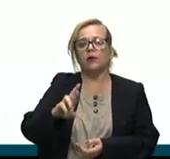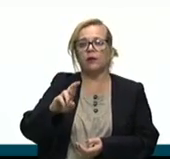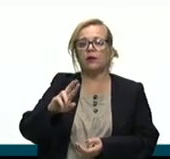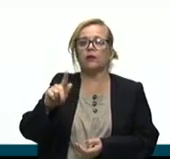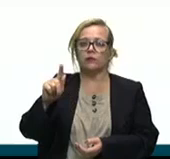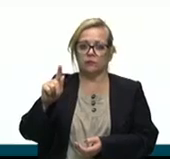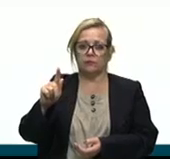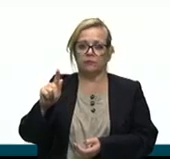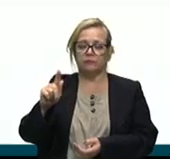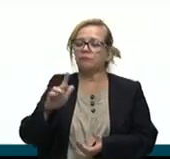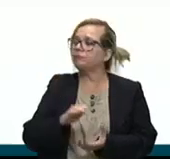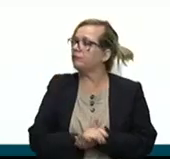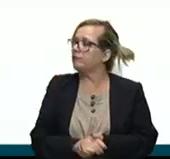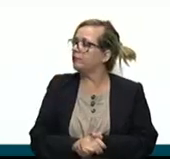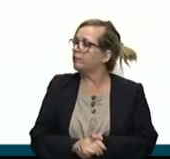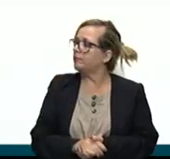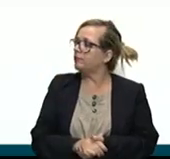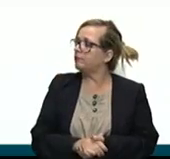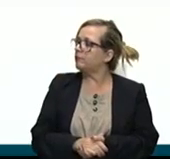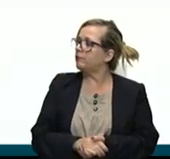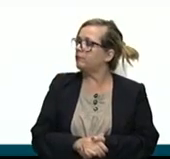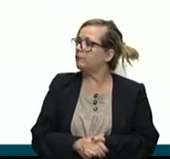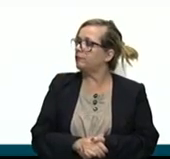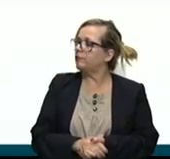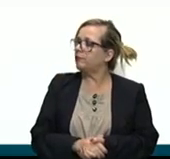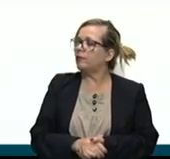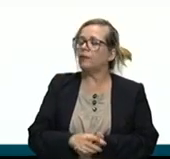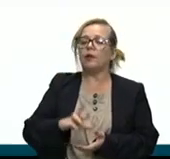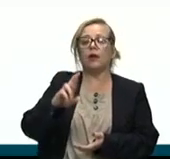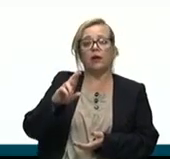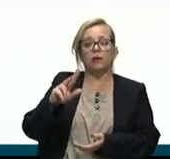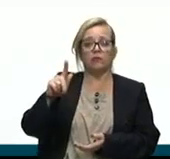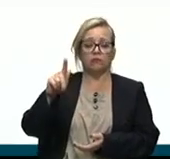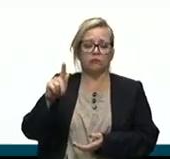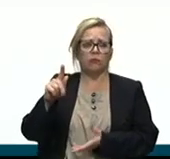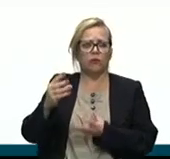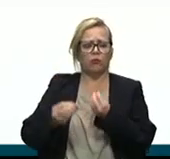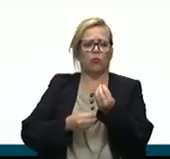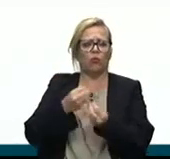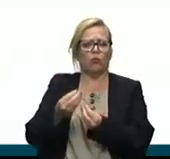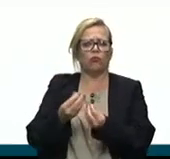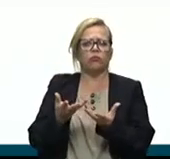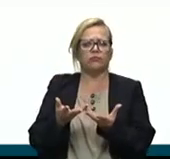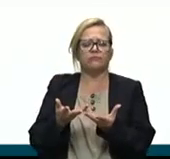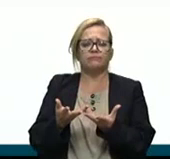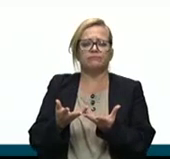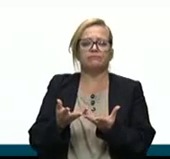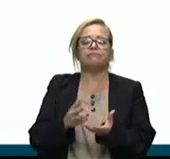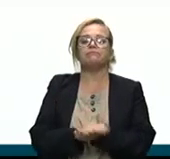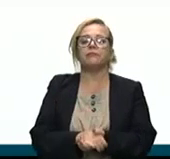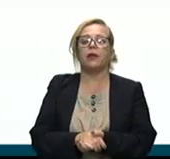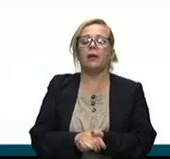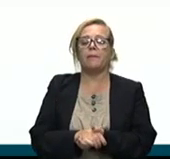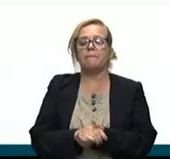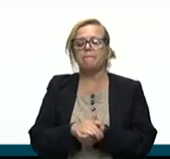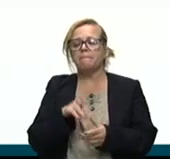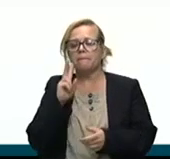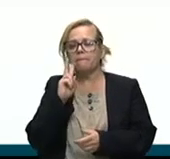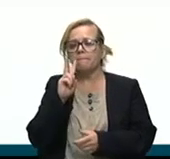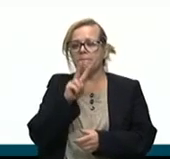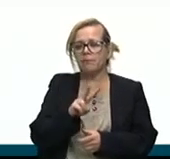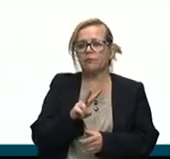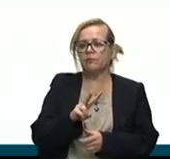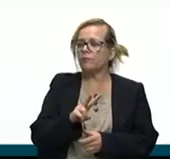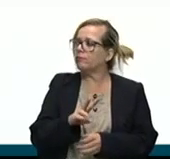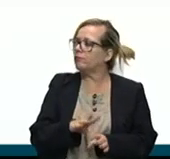ajuste, ela é denominada reta de regressão. Como assim reta de melhor ajuste? Veja que na imagem nós temos no